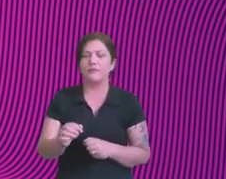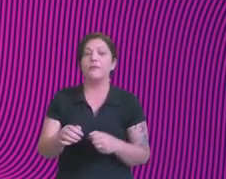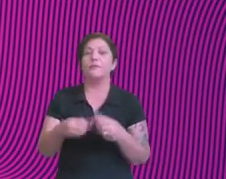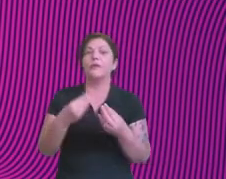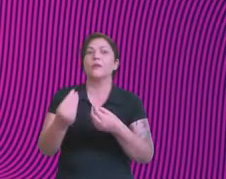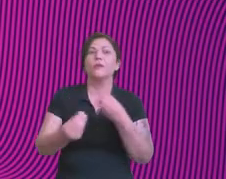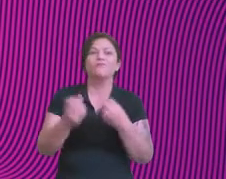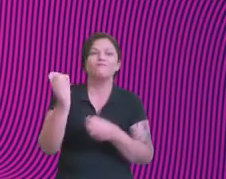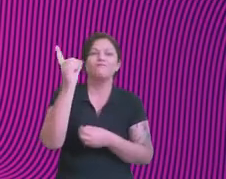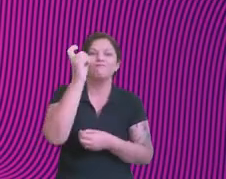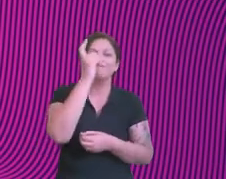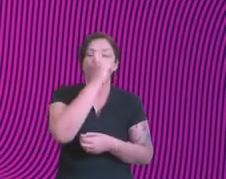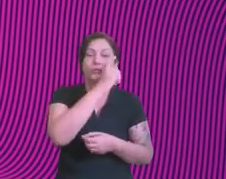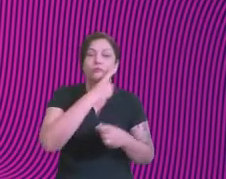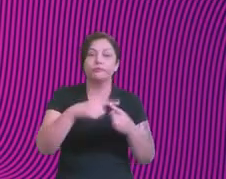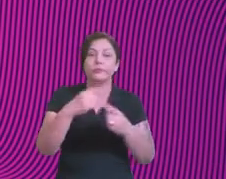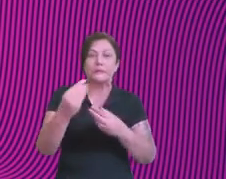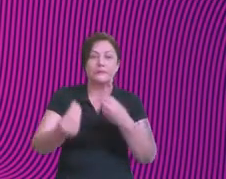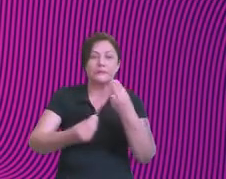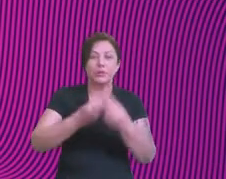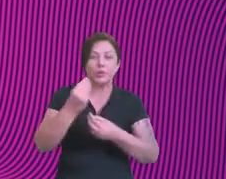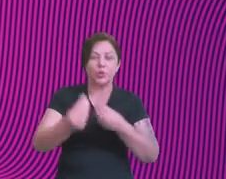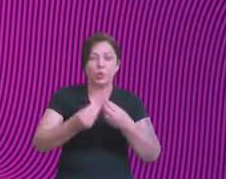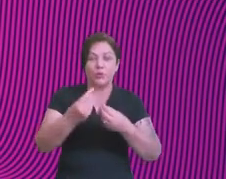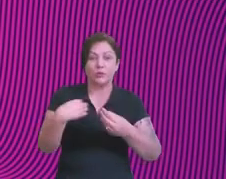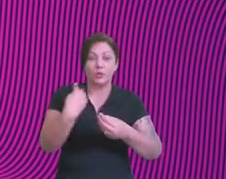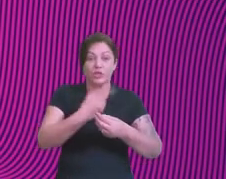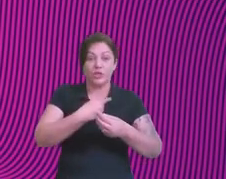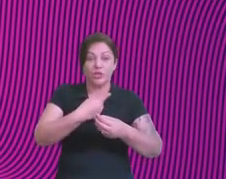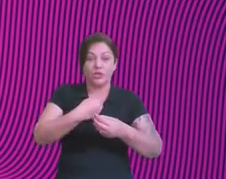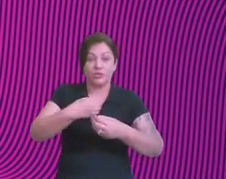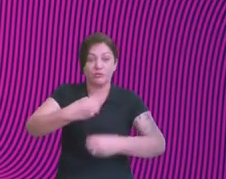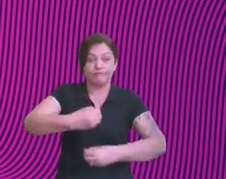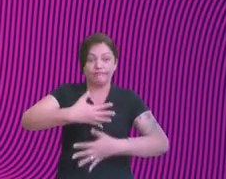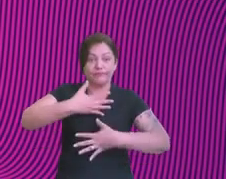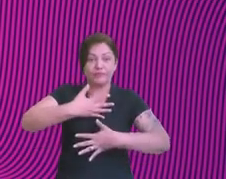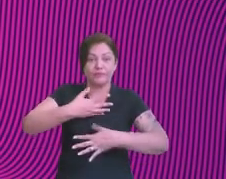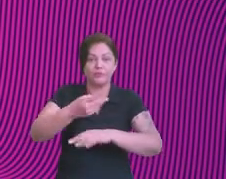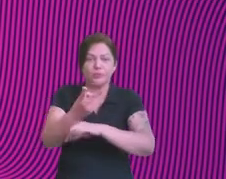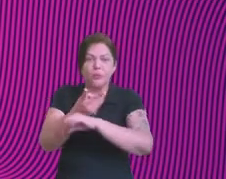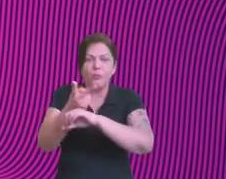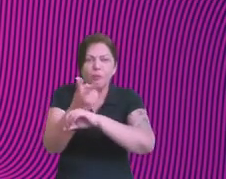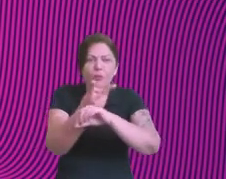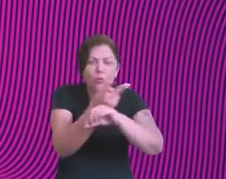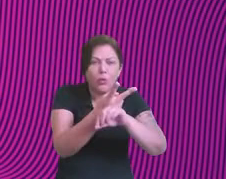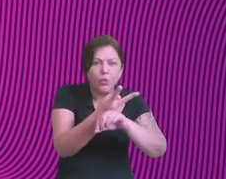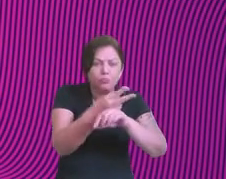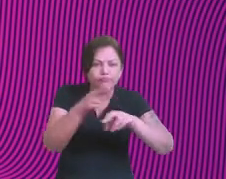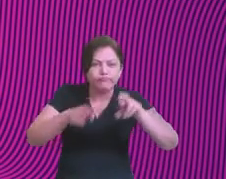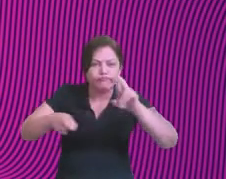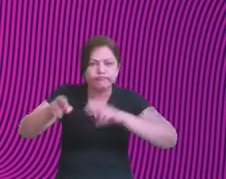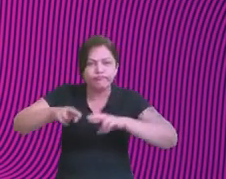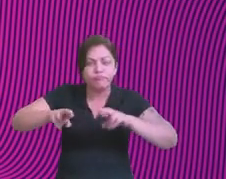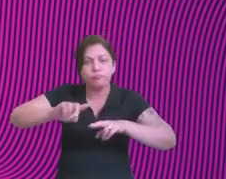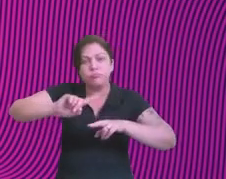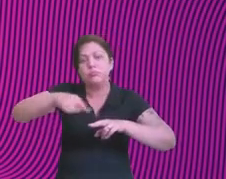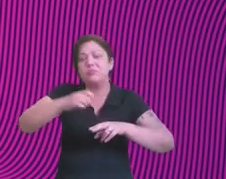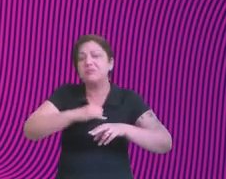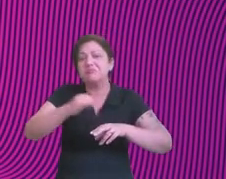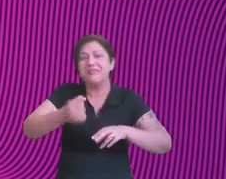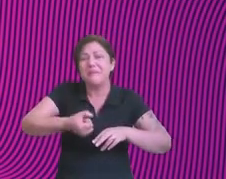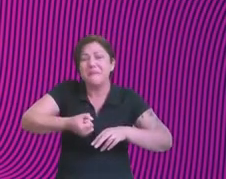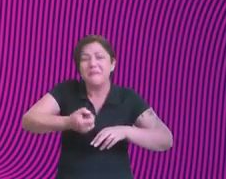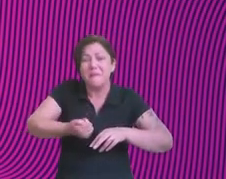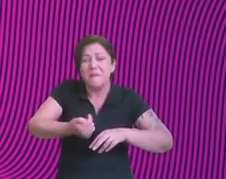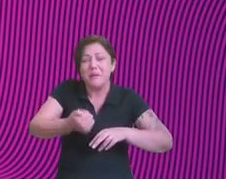nessas lesões que ficam no meio do caminho, que a gente consegue detectar, mas a gente não consegue estabelecer o que é. E vai ter a lesão que eu vou dizer que não vai ter, a carcinomatose